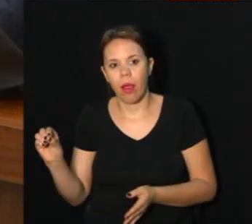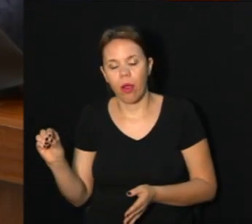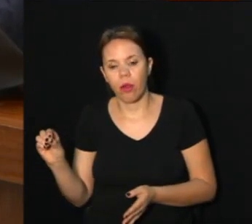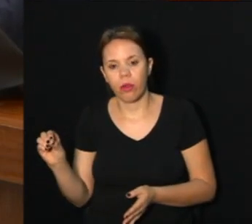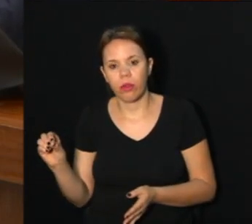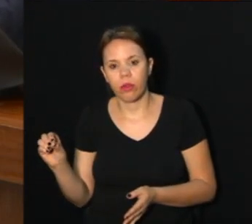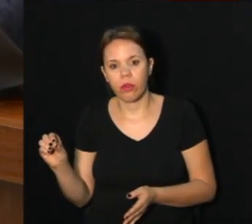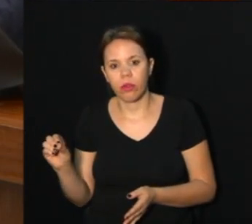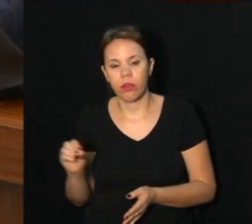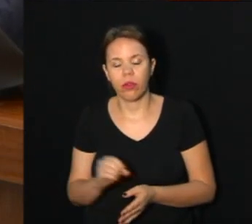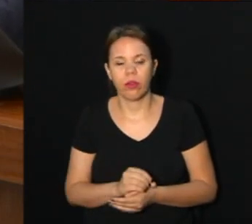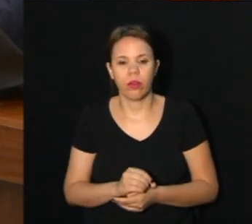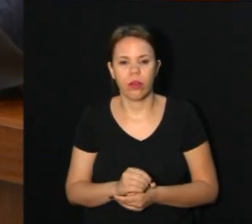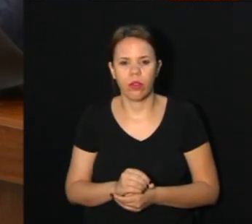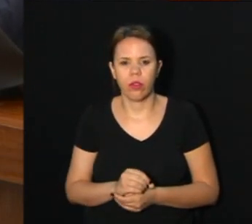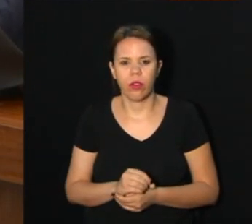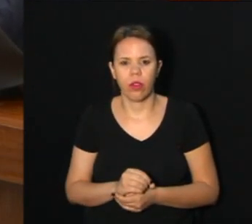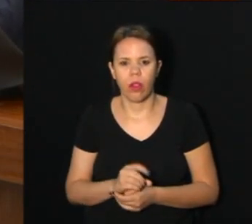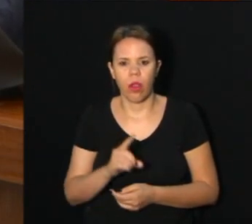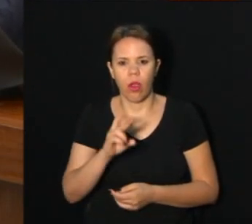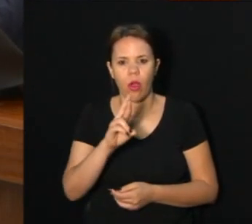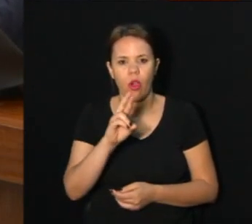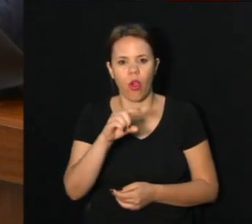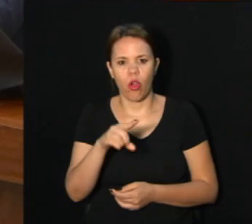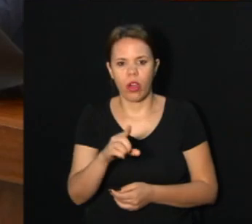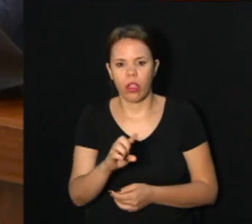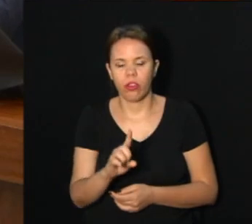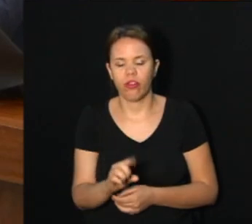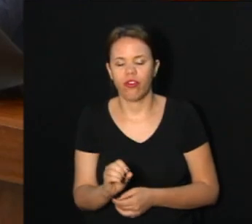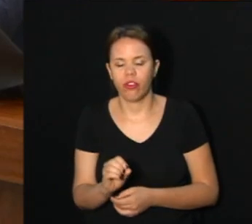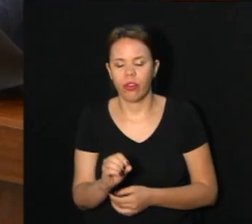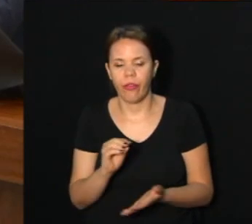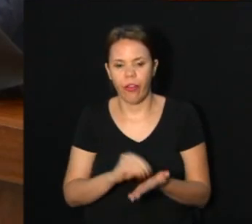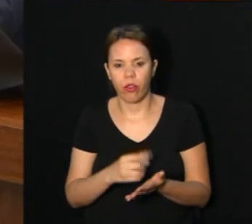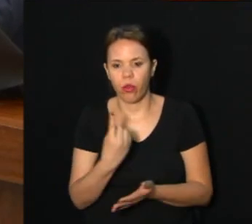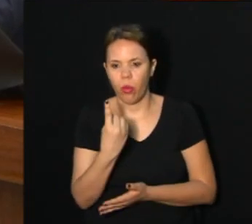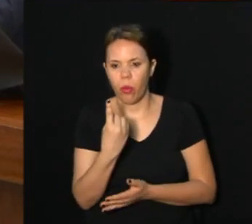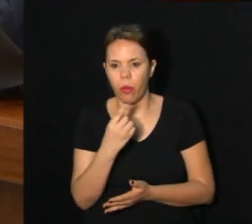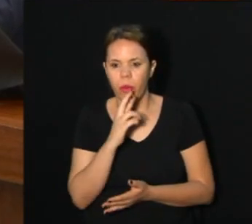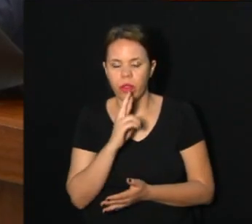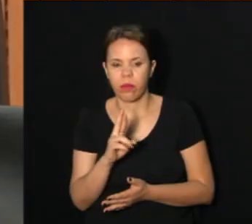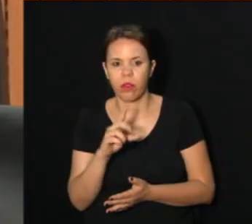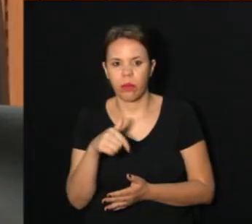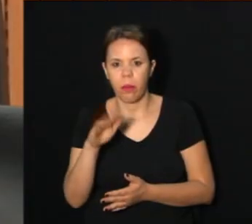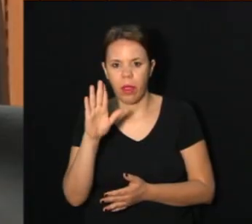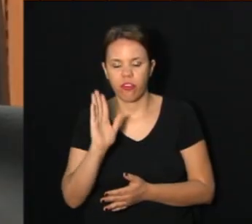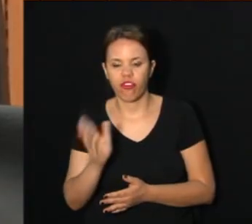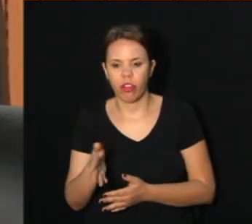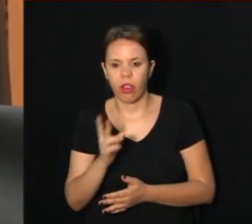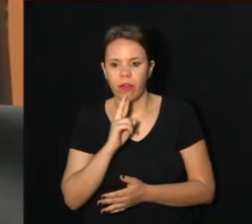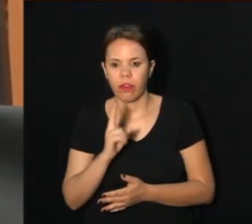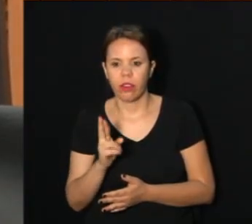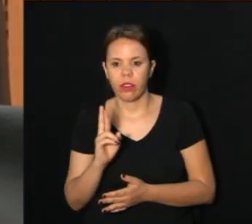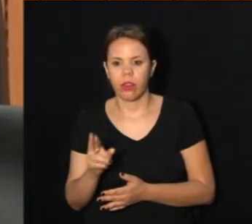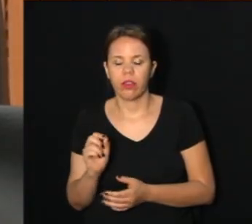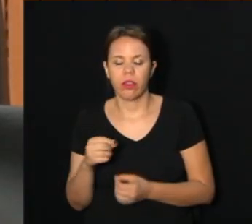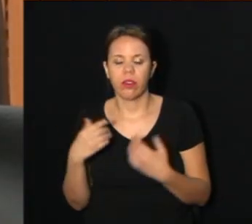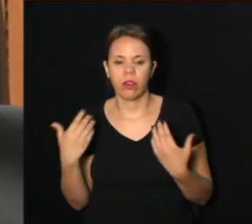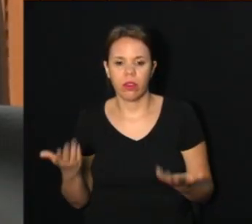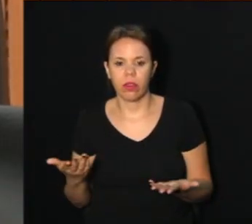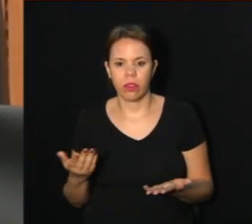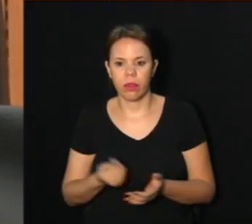Tanimoto, Ronald Tanimoto. Acho que um item só que ficou faltando, os demais já foram respondidos, com relação